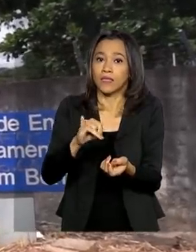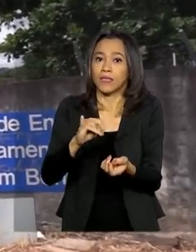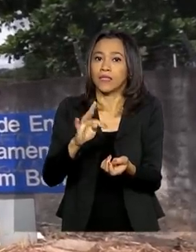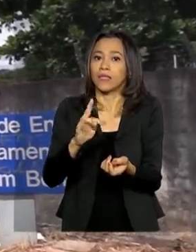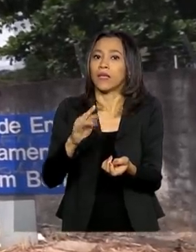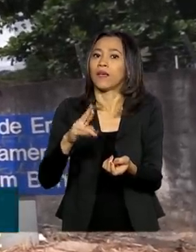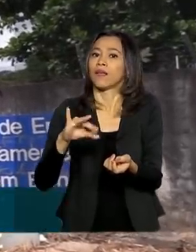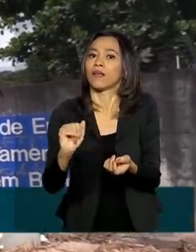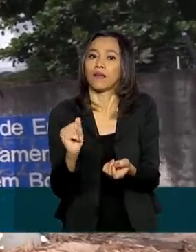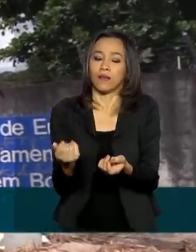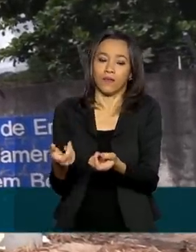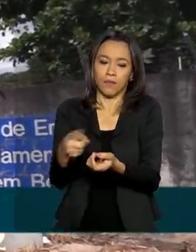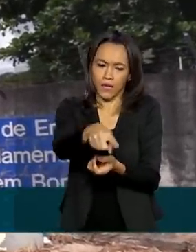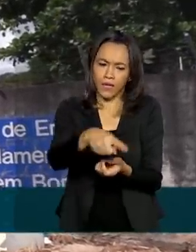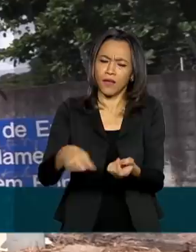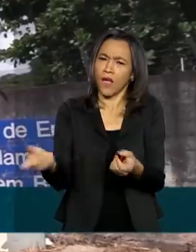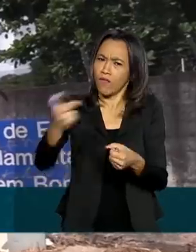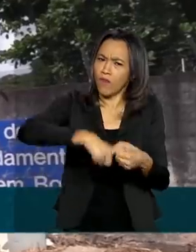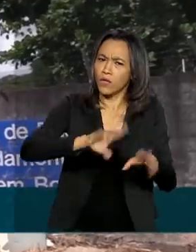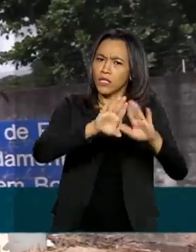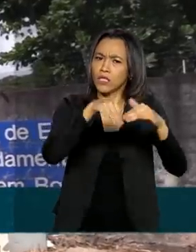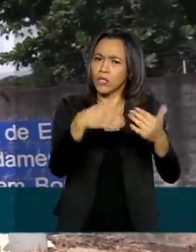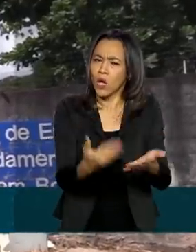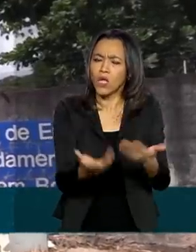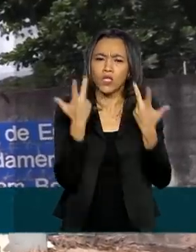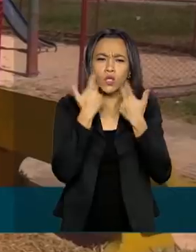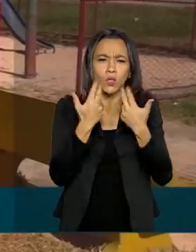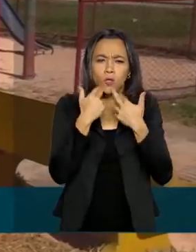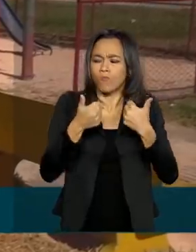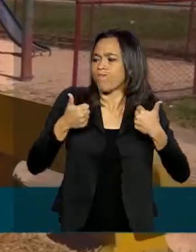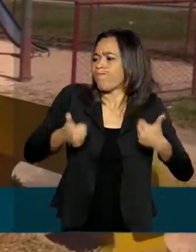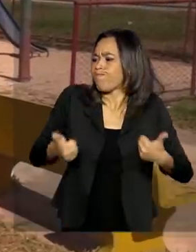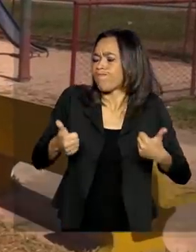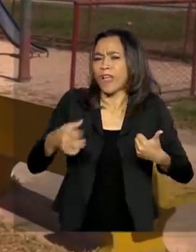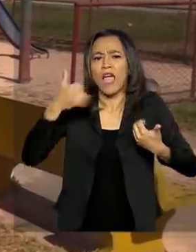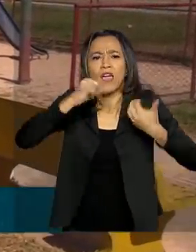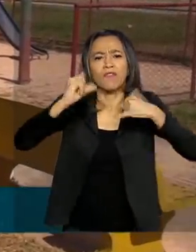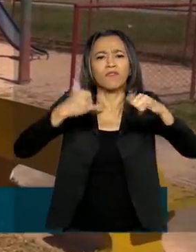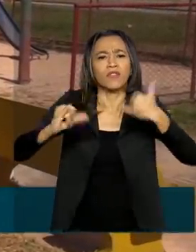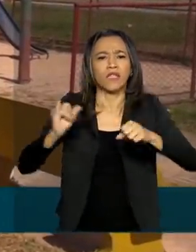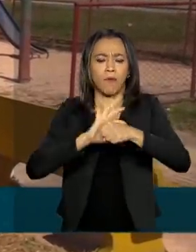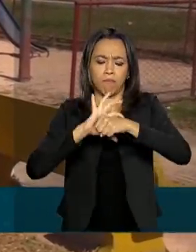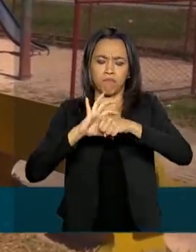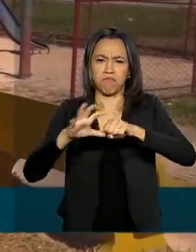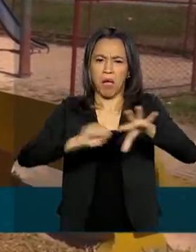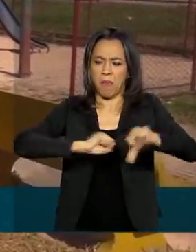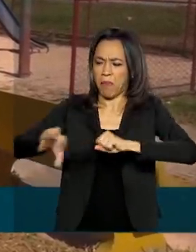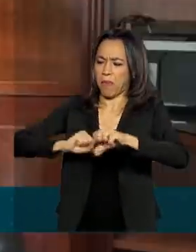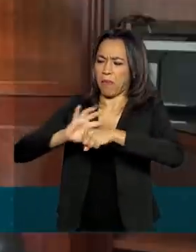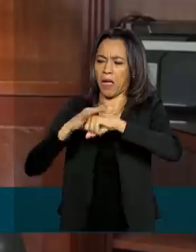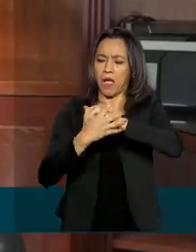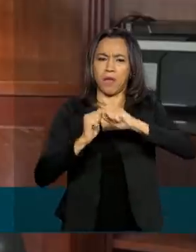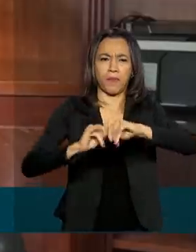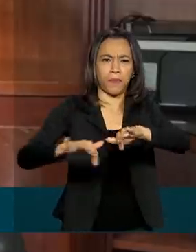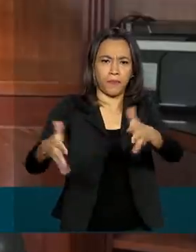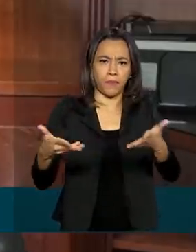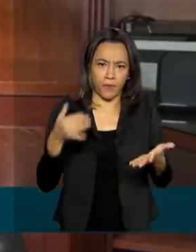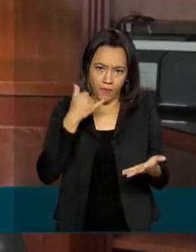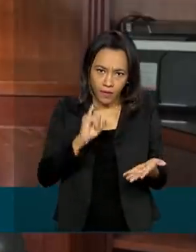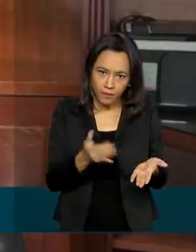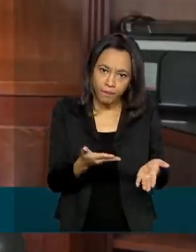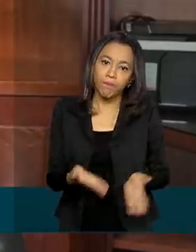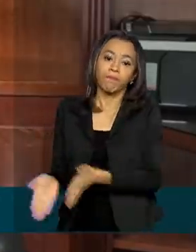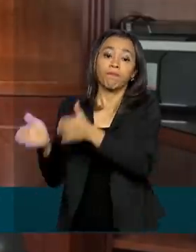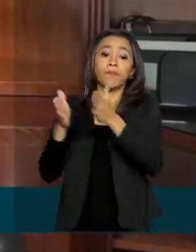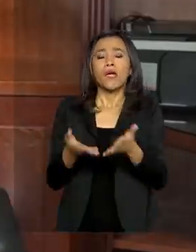aulas ocorra no ambiente com baixa capacidade de contaminação pela Covid-19. Para receber o